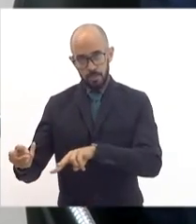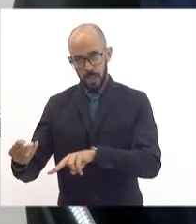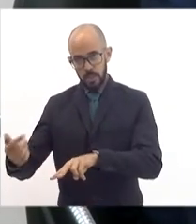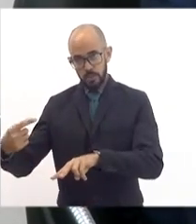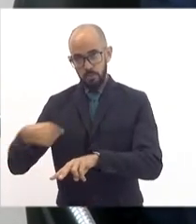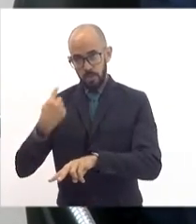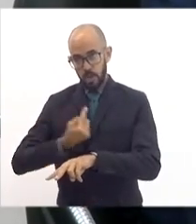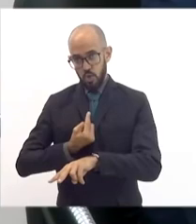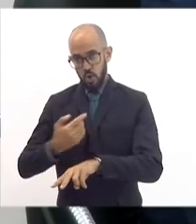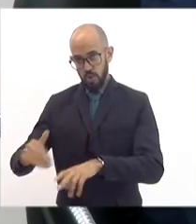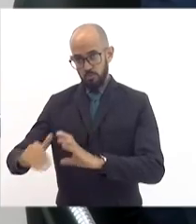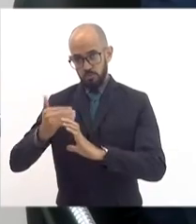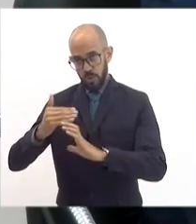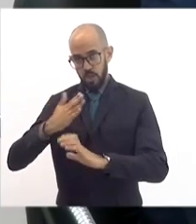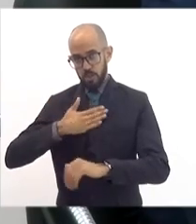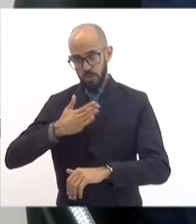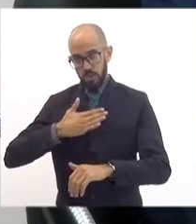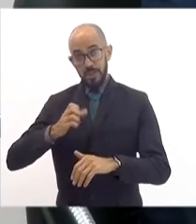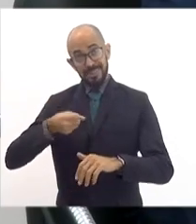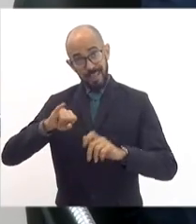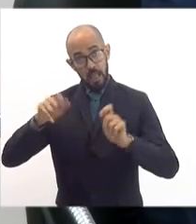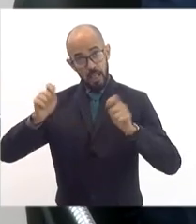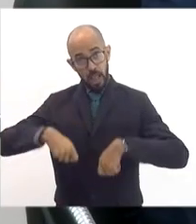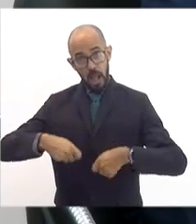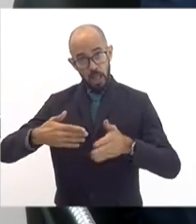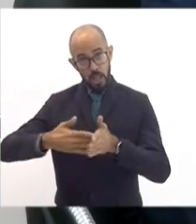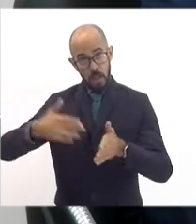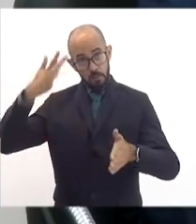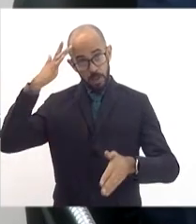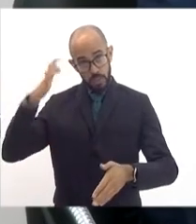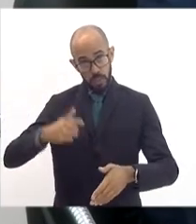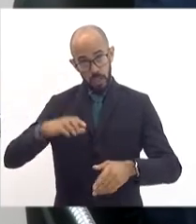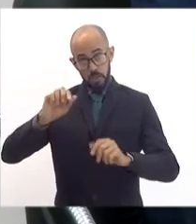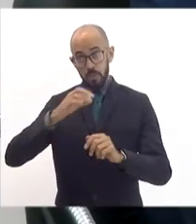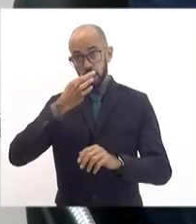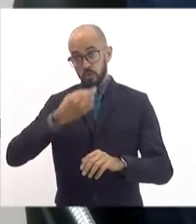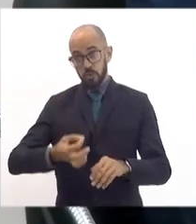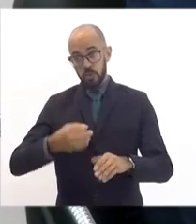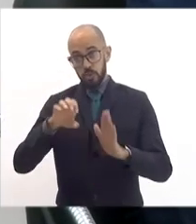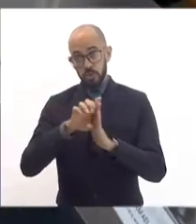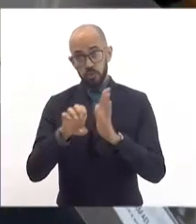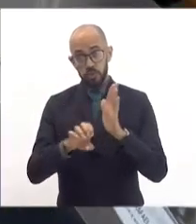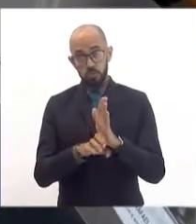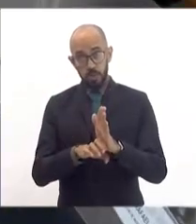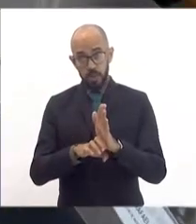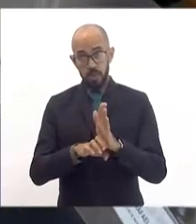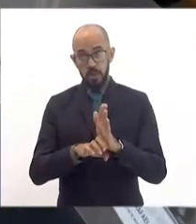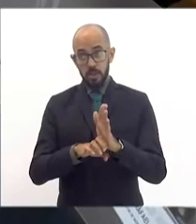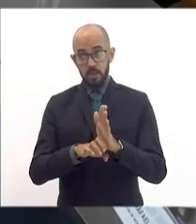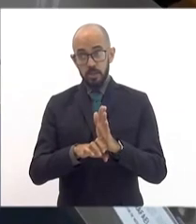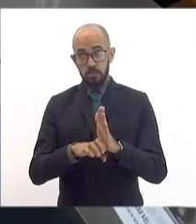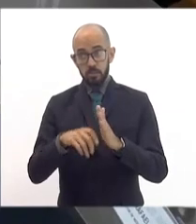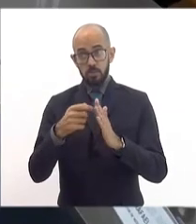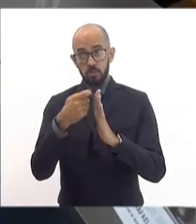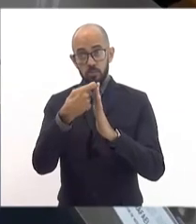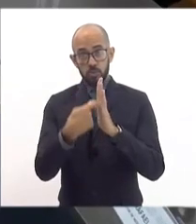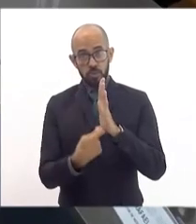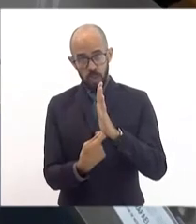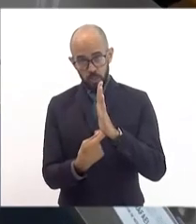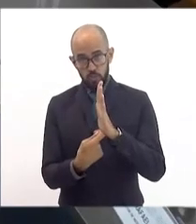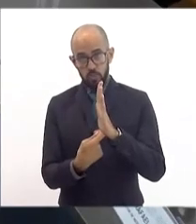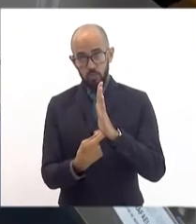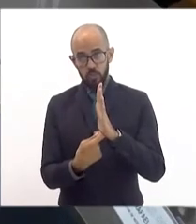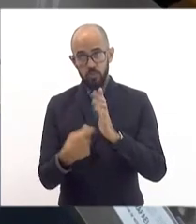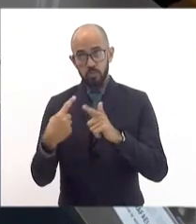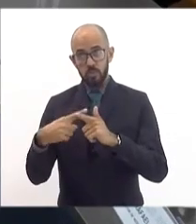se possível, até amanhã, a sugestão de emenda modificativa por escrito, que é melhor do que,